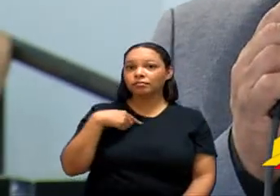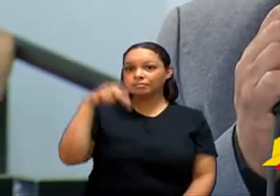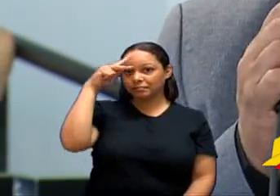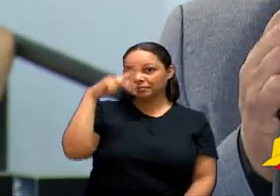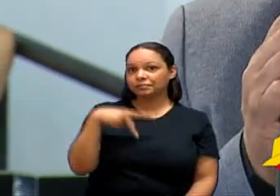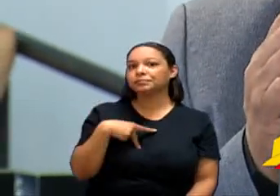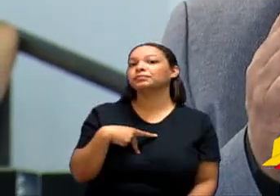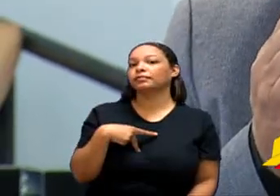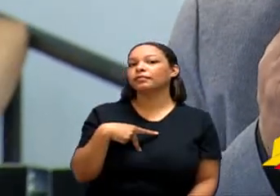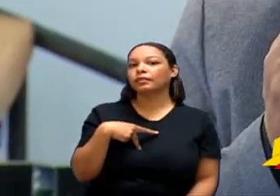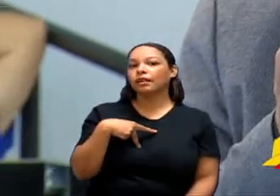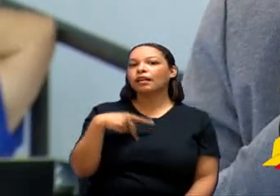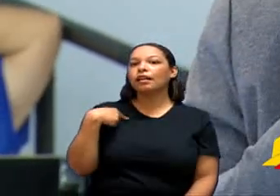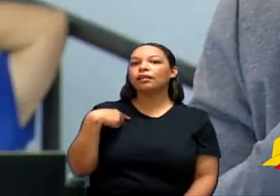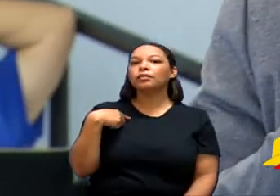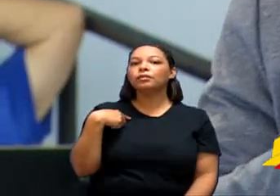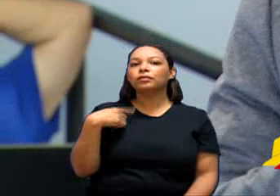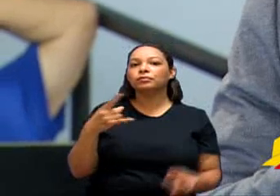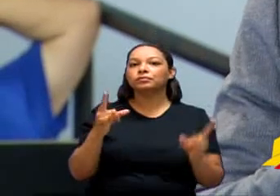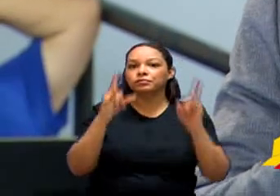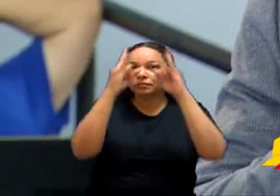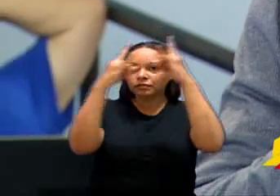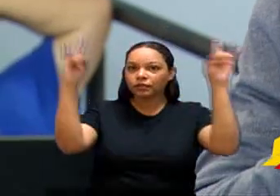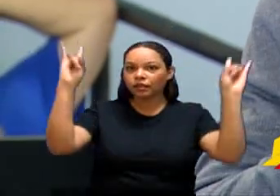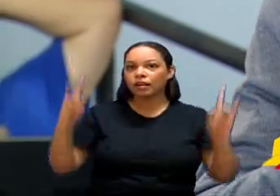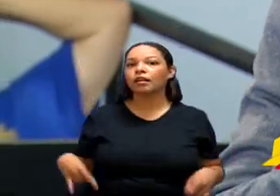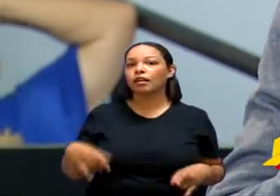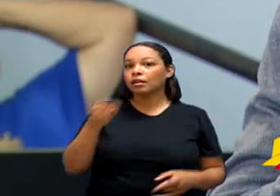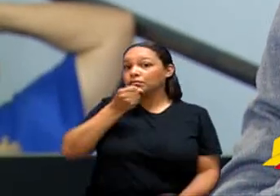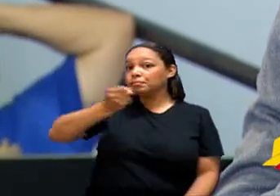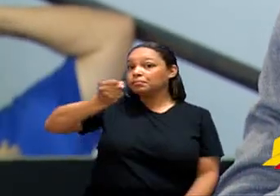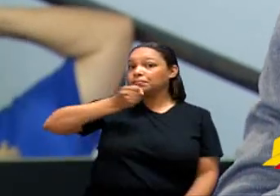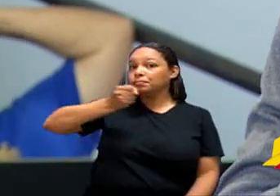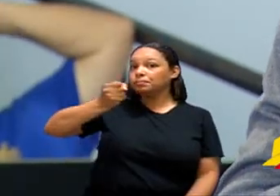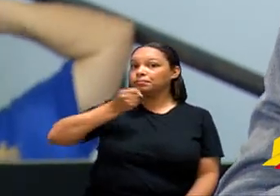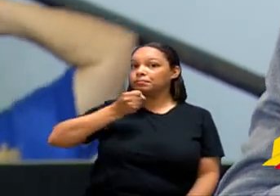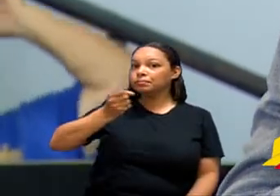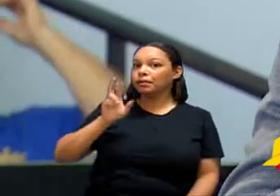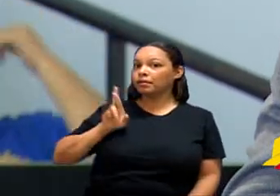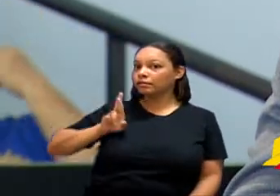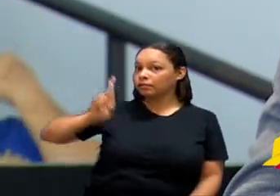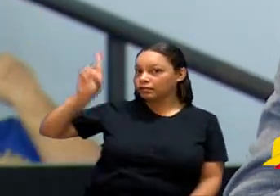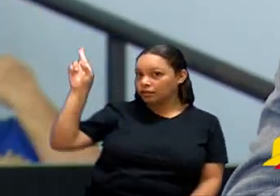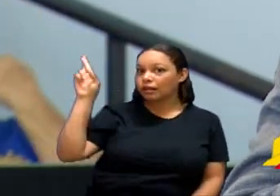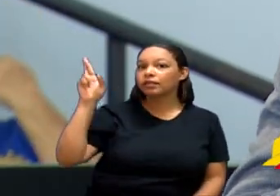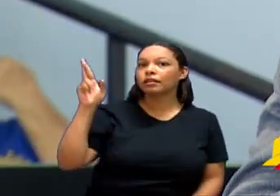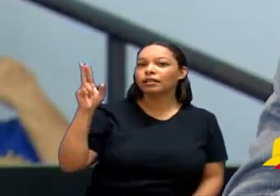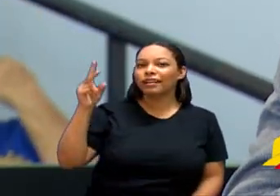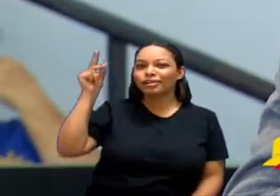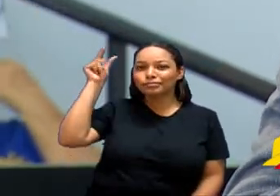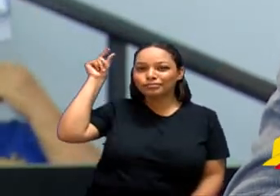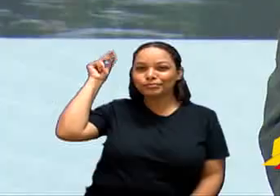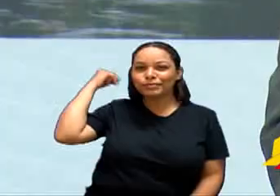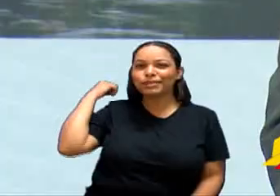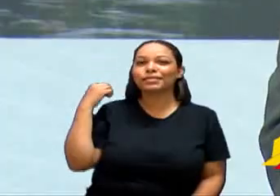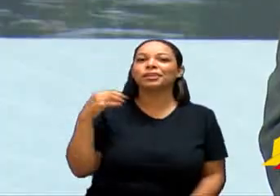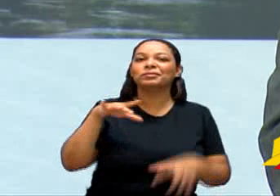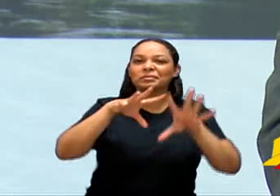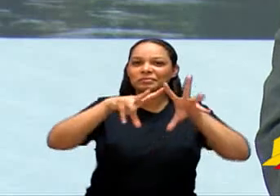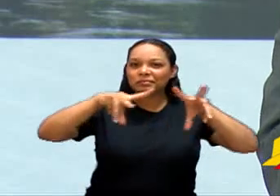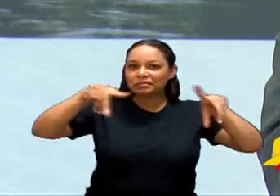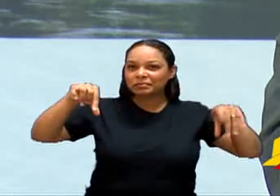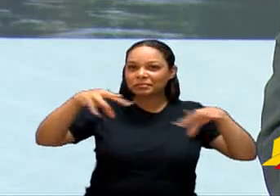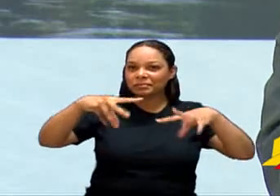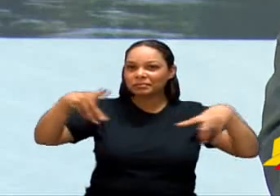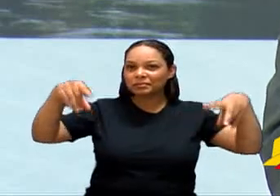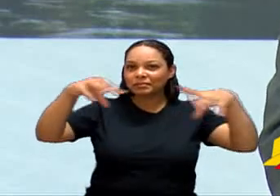em 2003. Que legal. Logo que ela iniciou. Os trabalhos naquela época ainda era tudo terrão. Quem trabalha pra você na área... pegar a estrada do Dinorá.